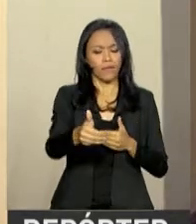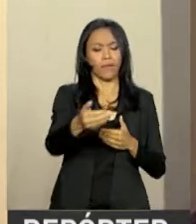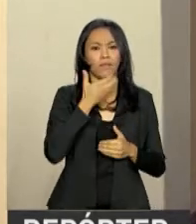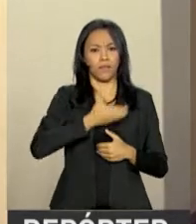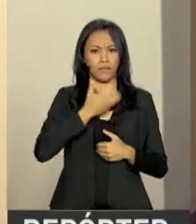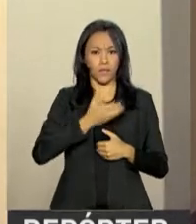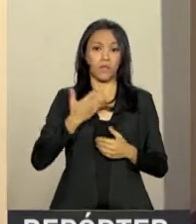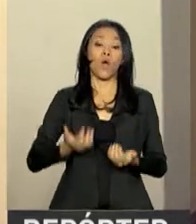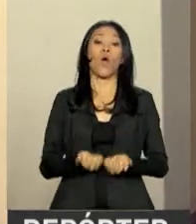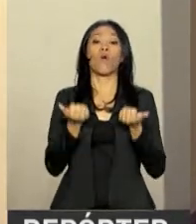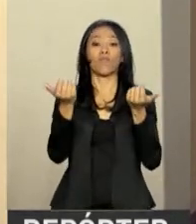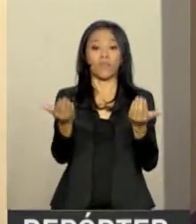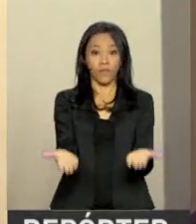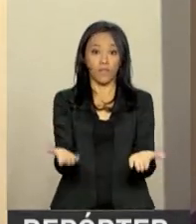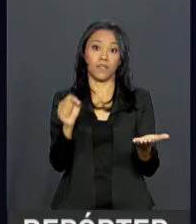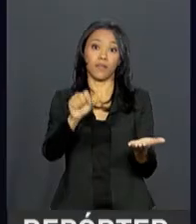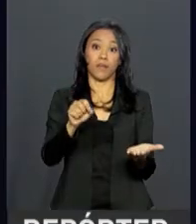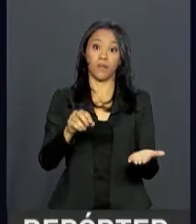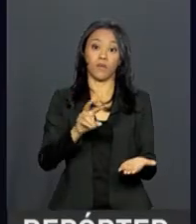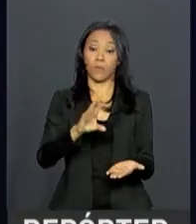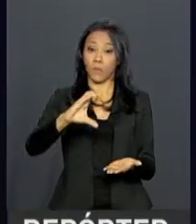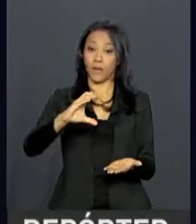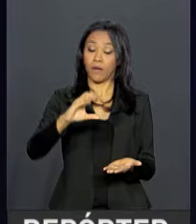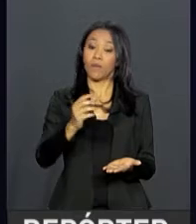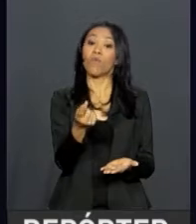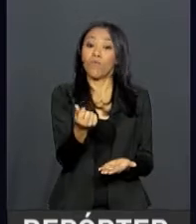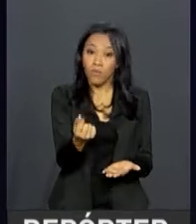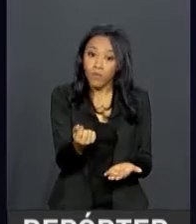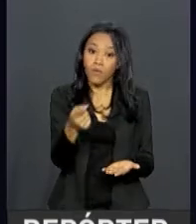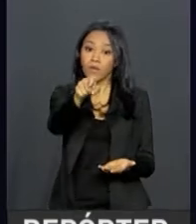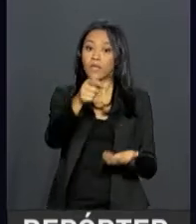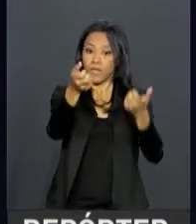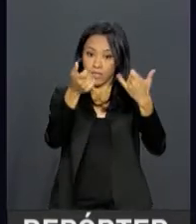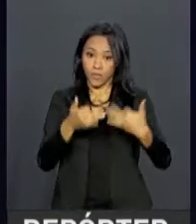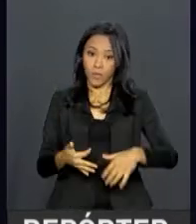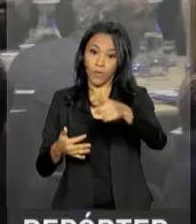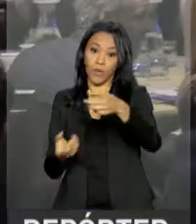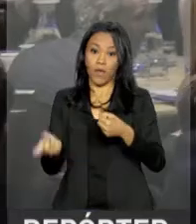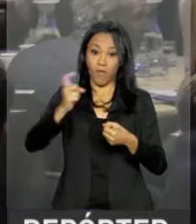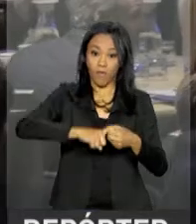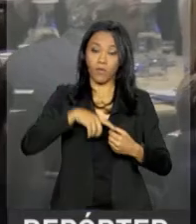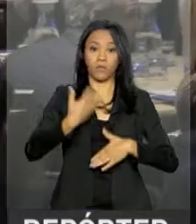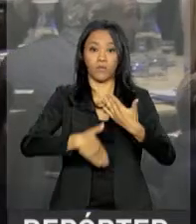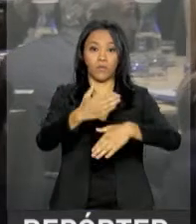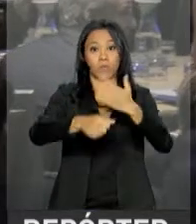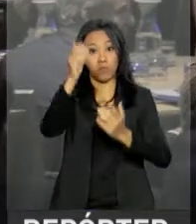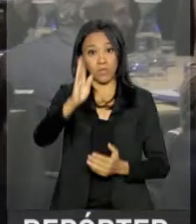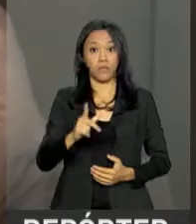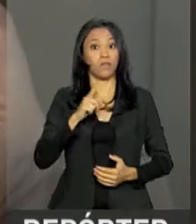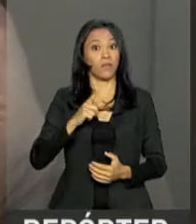lançada oferta pública de capital da empresa o ministro de orgulho ele afirmou que a retomada do crescimento no brasil tem atraído os